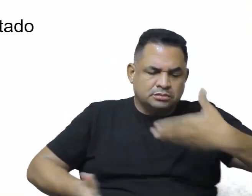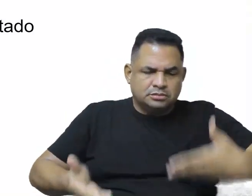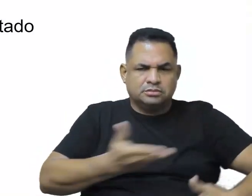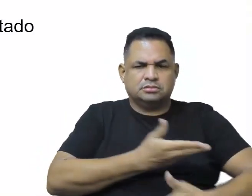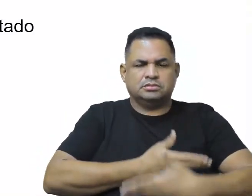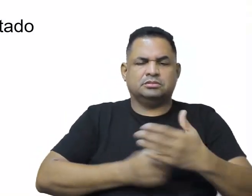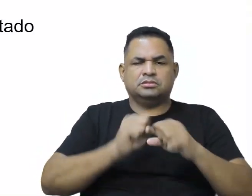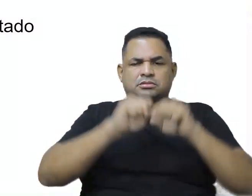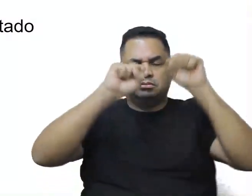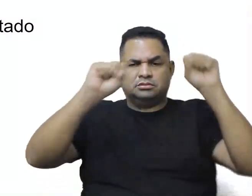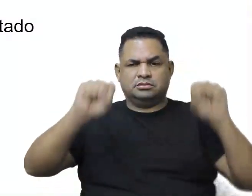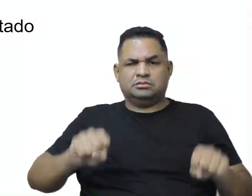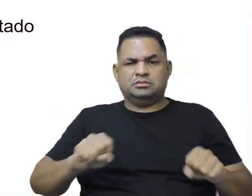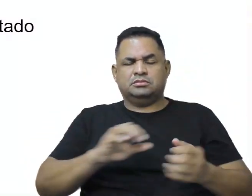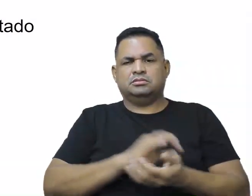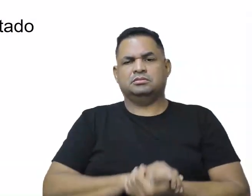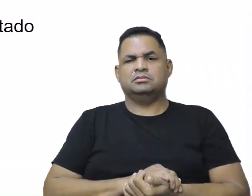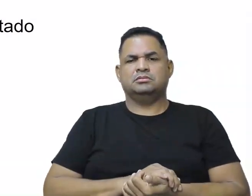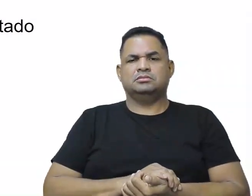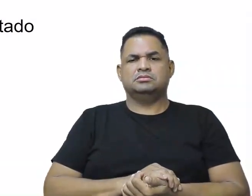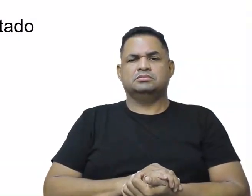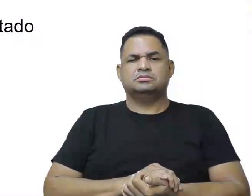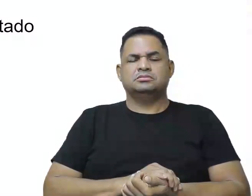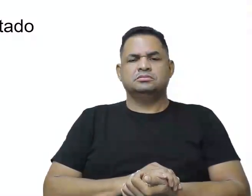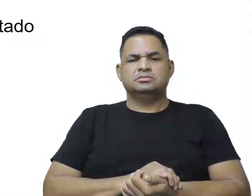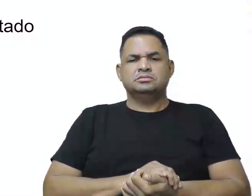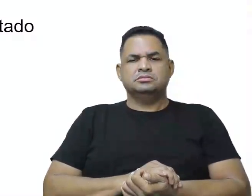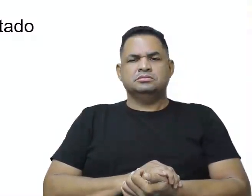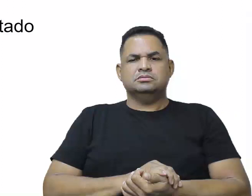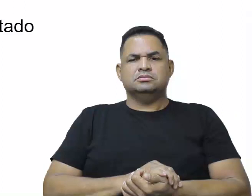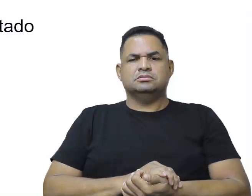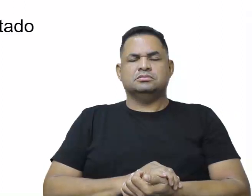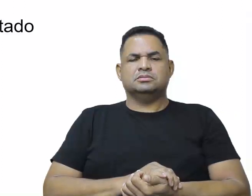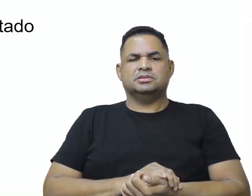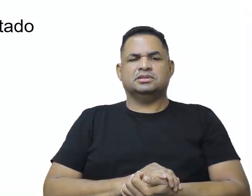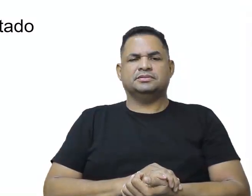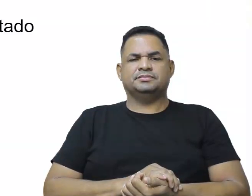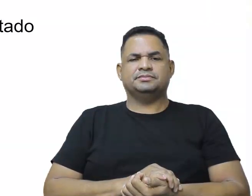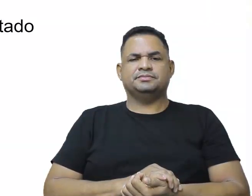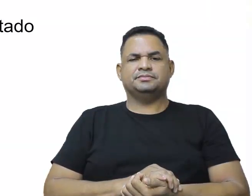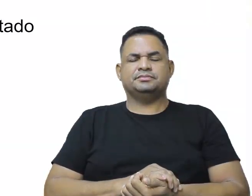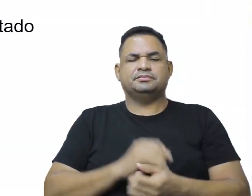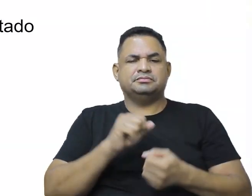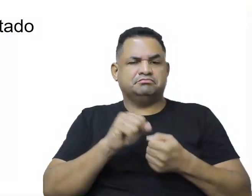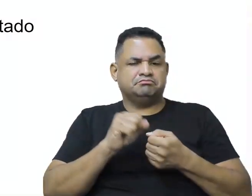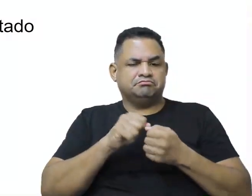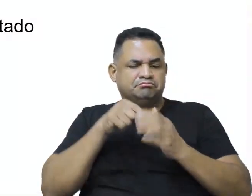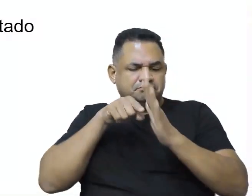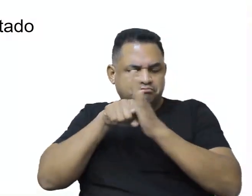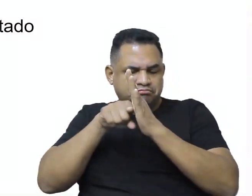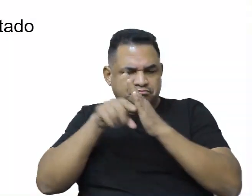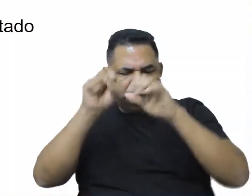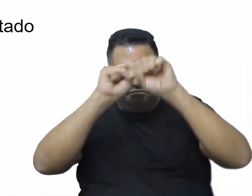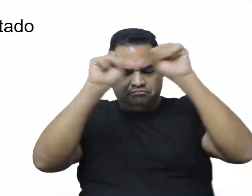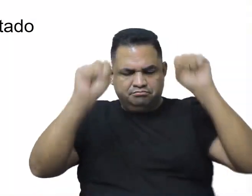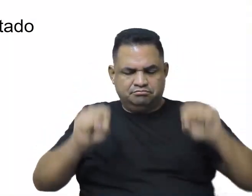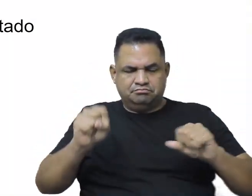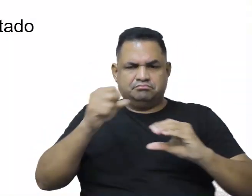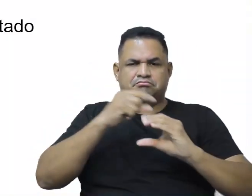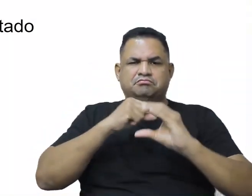esse sistema e esse transpor para a sociedade né E aí ele fez uma análise do sistema